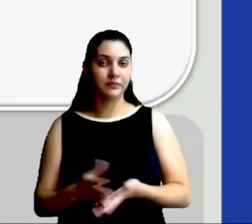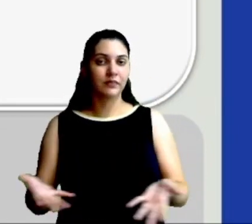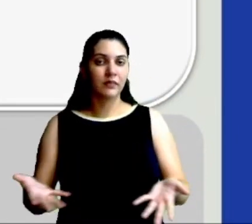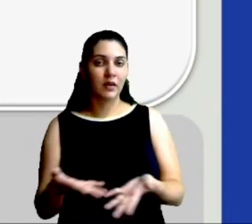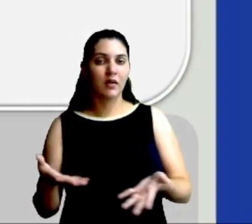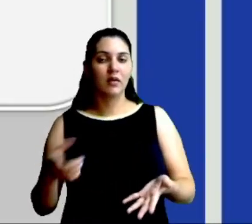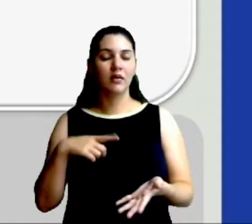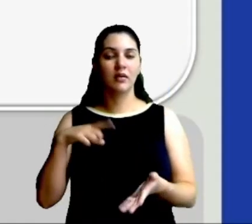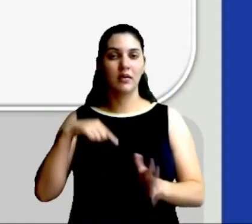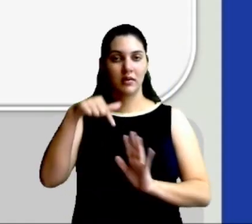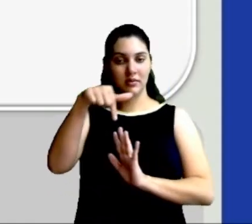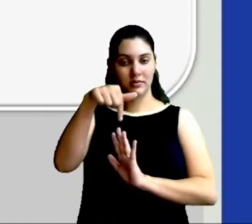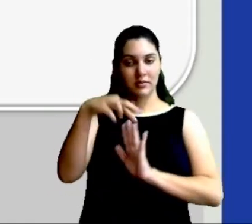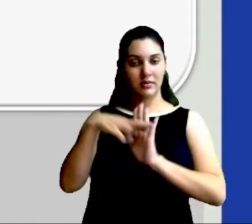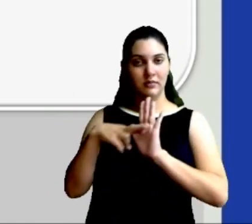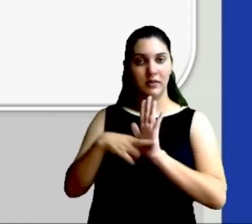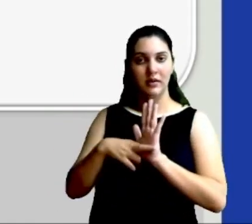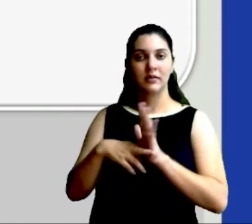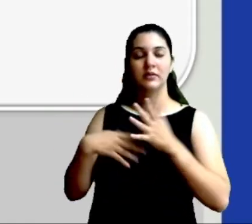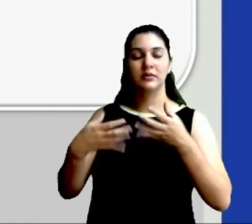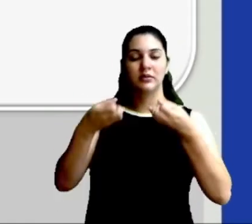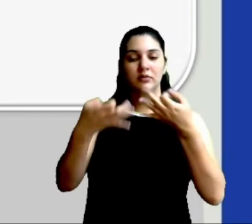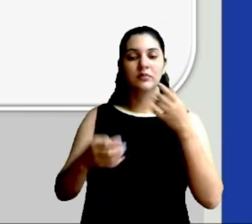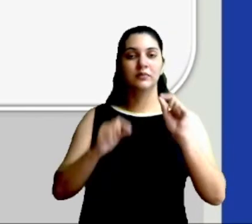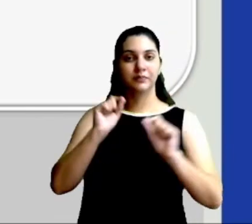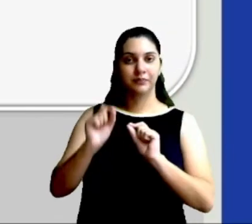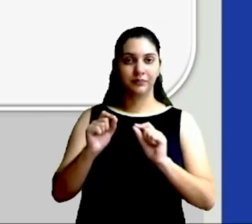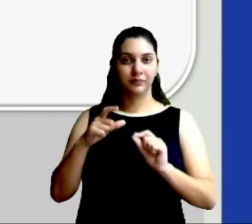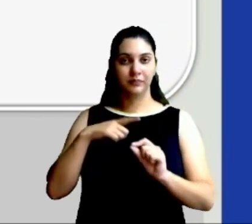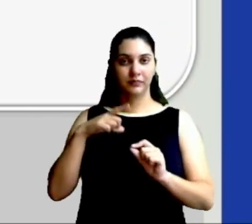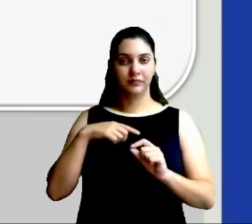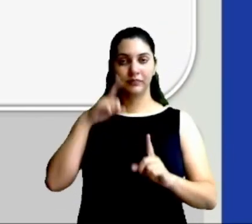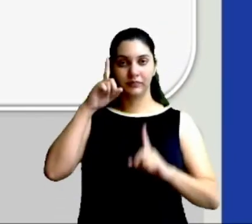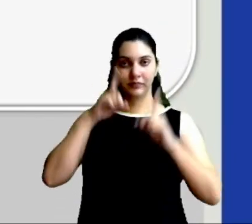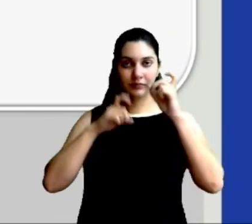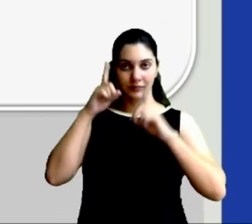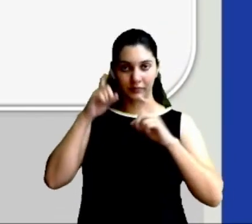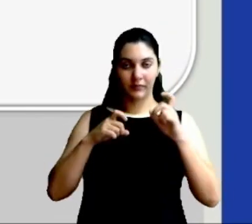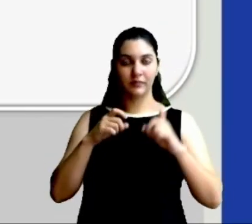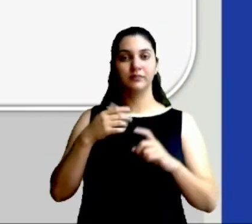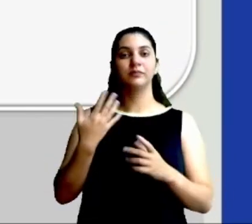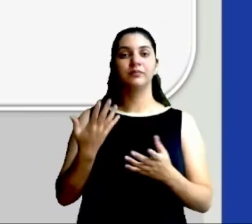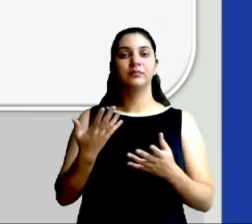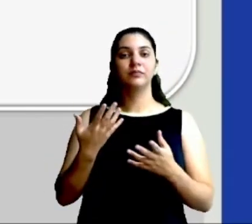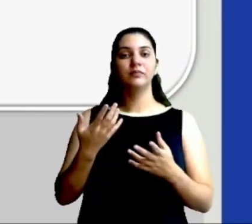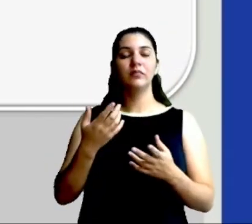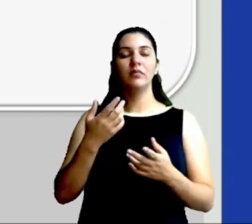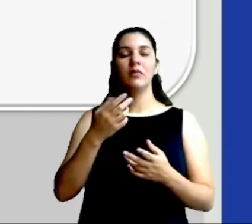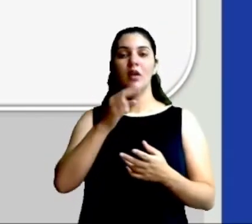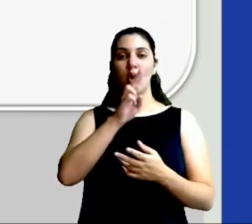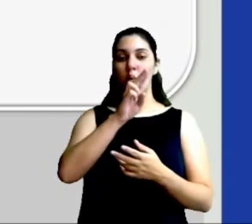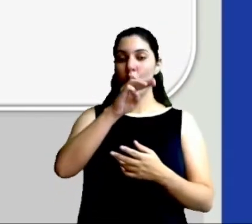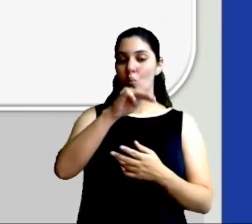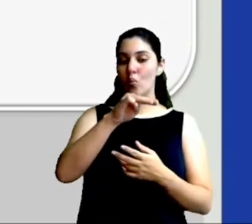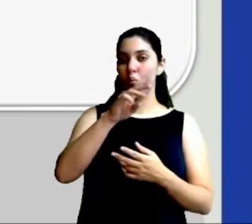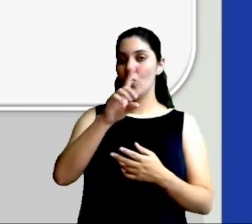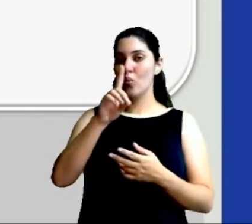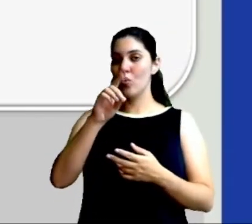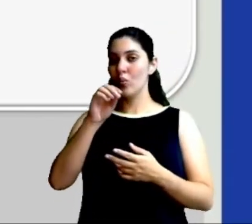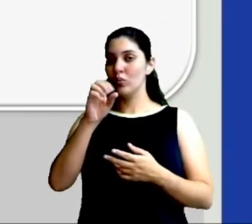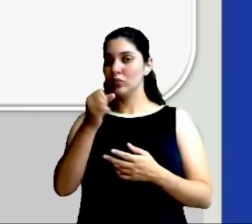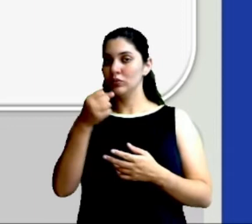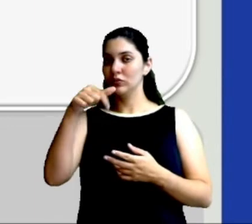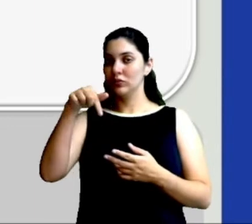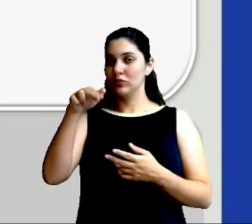Agora, a sétima regrinha, ela diz o seguinte, expressão um dos que. Então, quando houver a expressão um dos que,